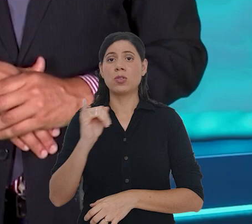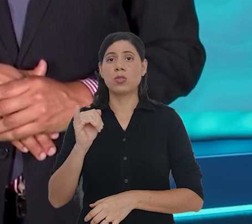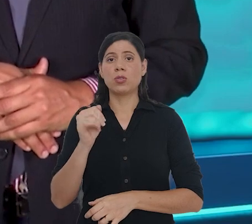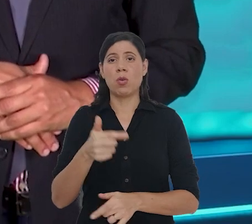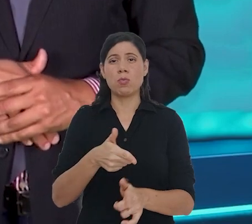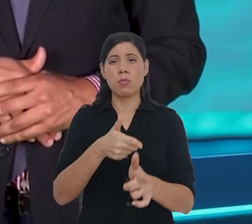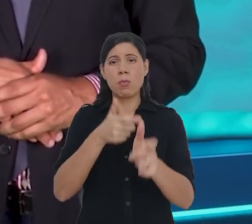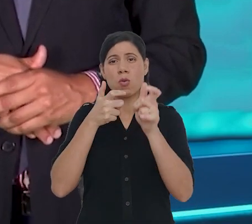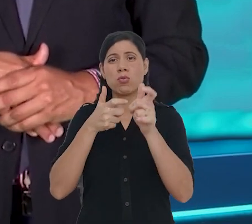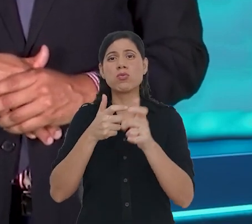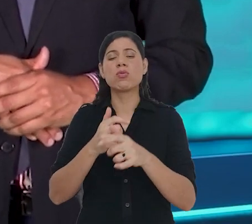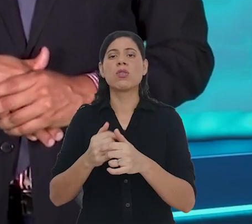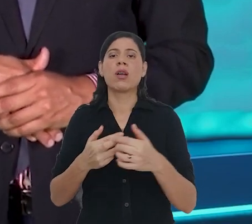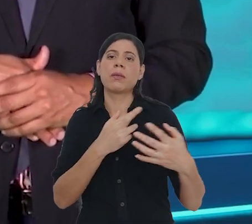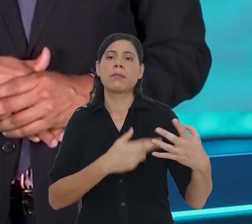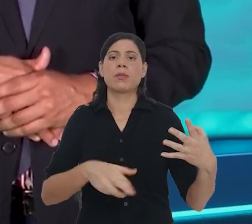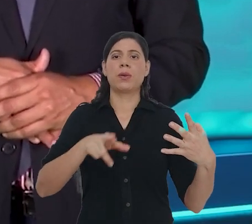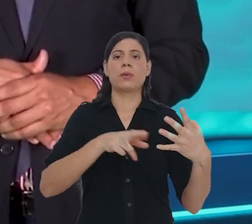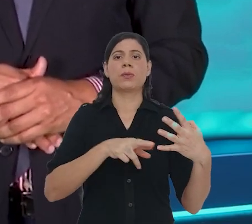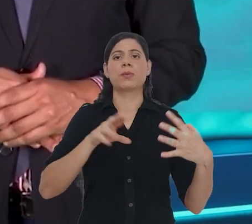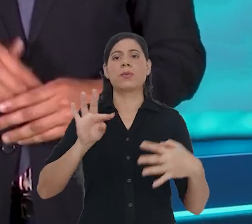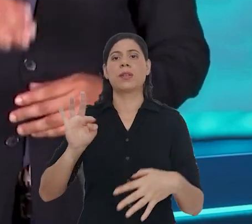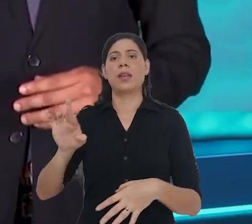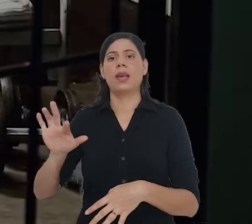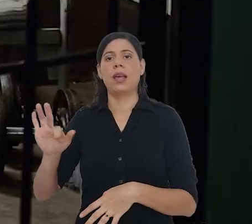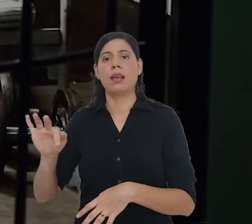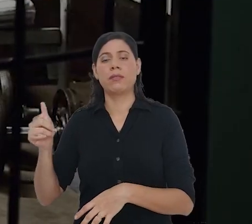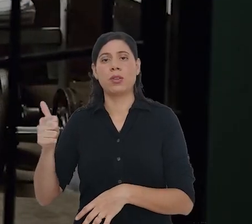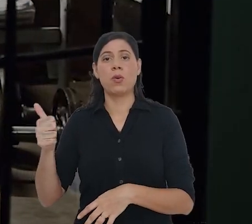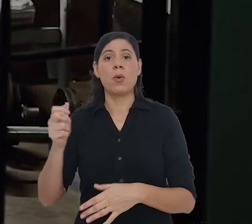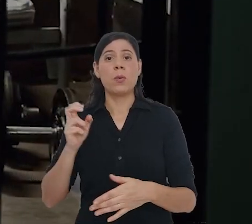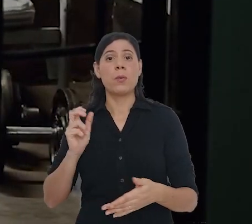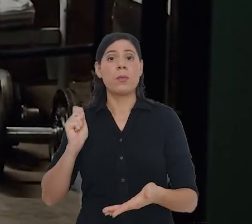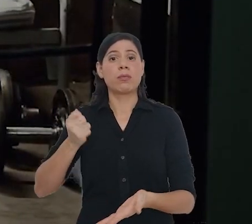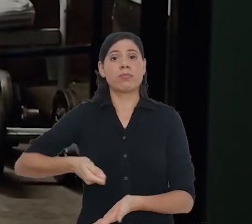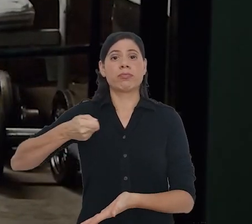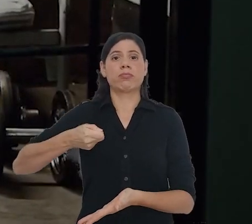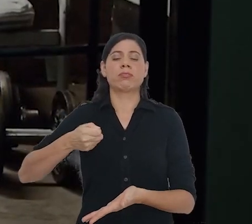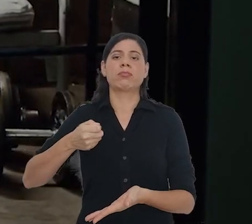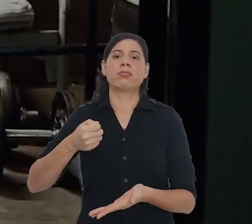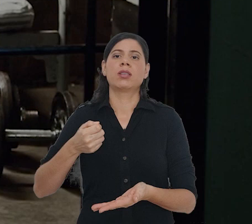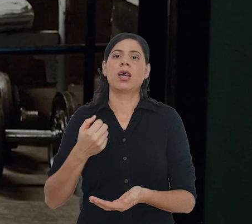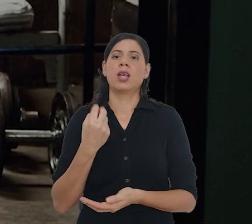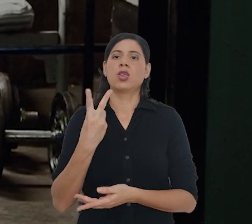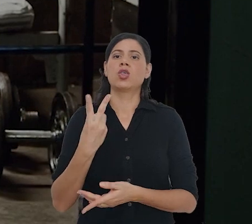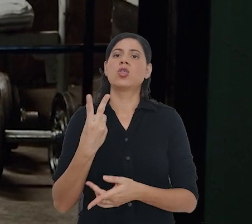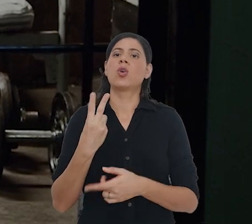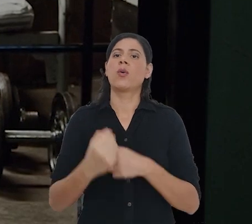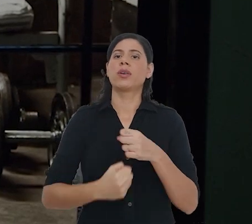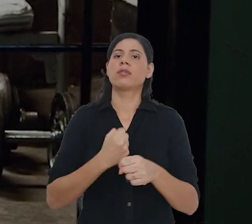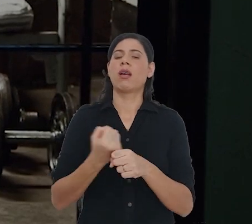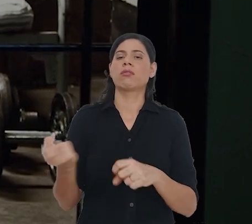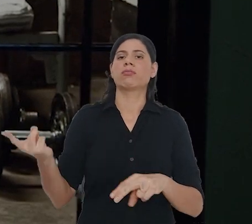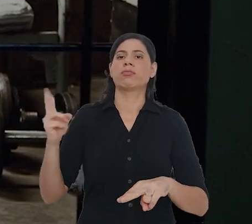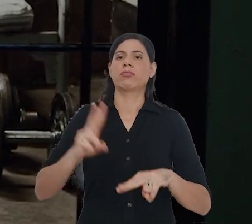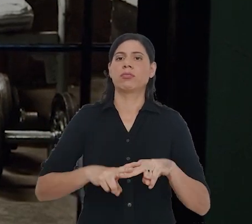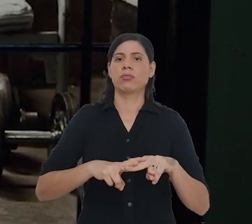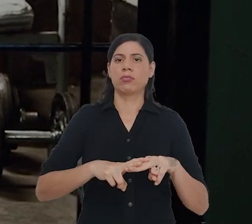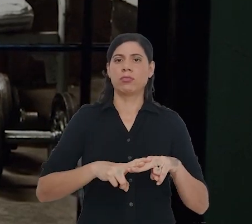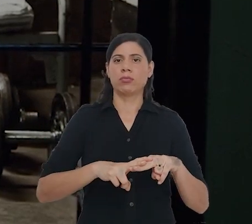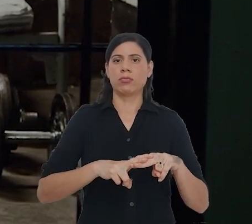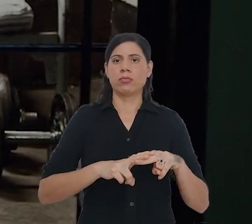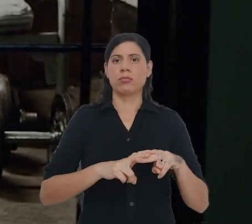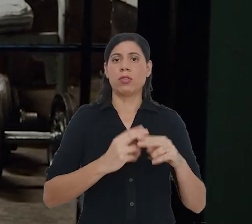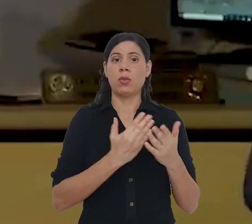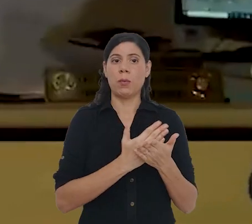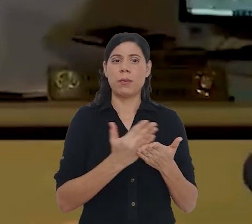tiro recorreu ao TRF1 contra a sentença que o condenou a pena de 2 anos de detenção em regime